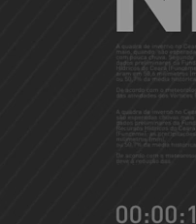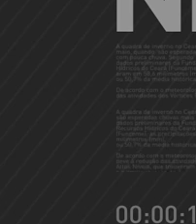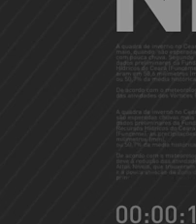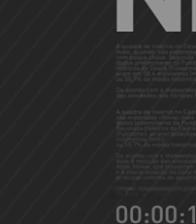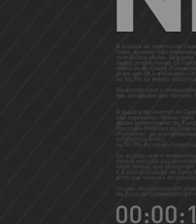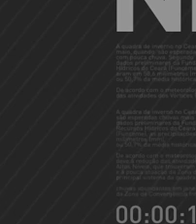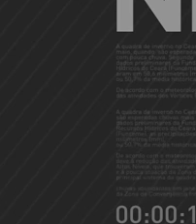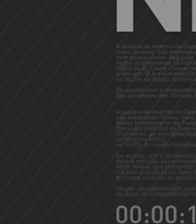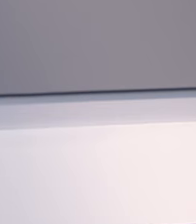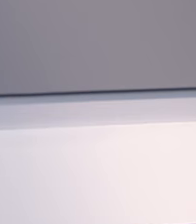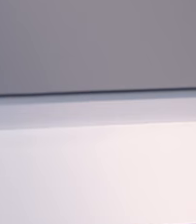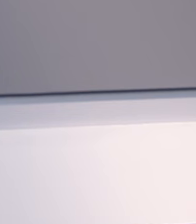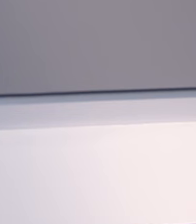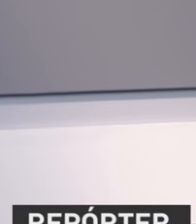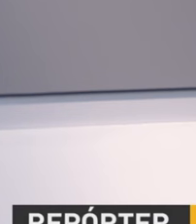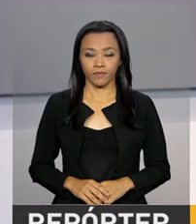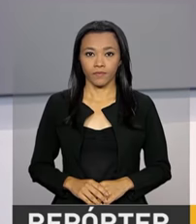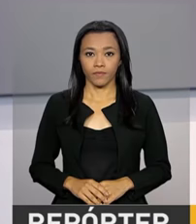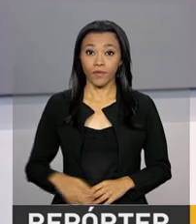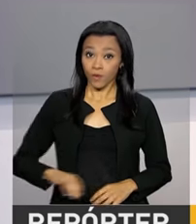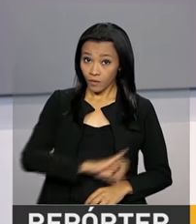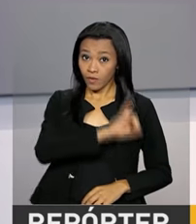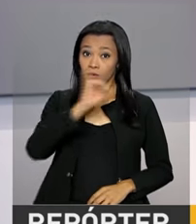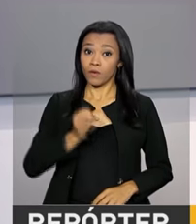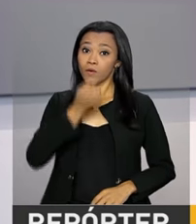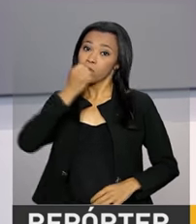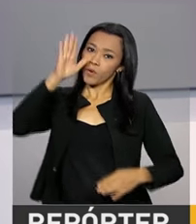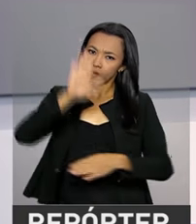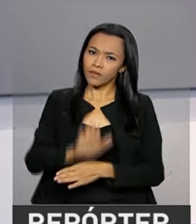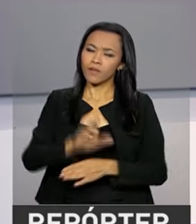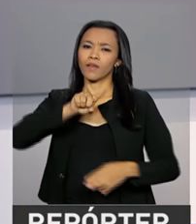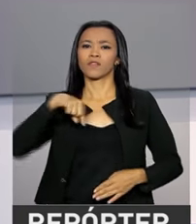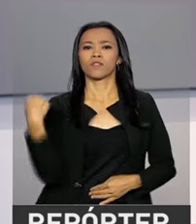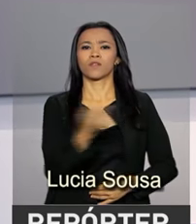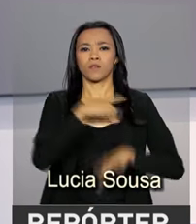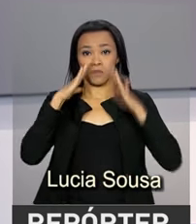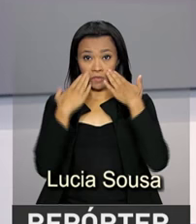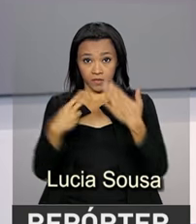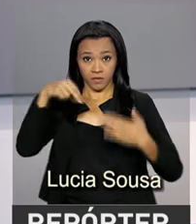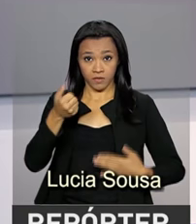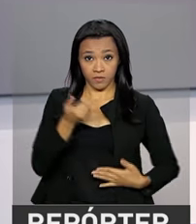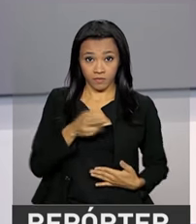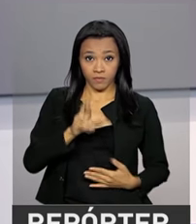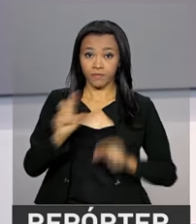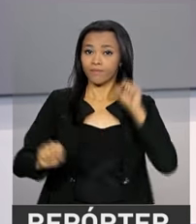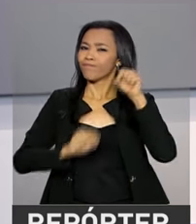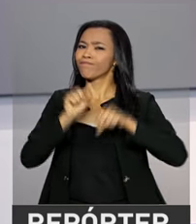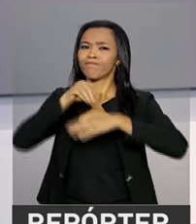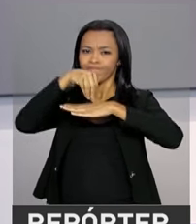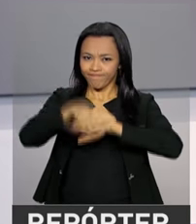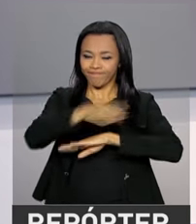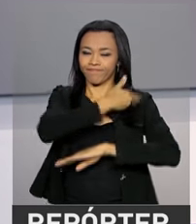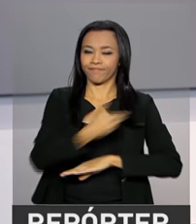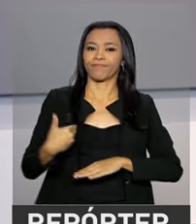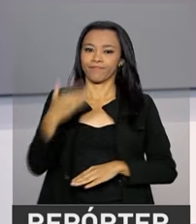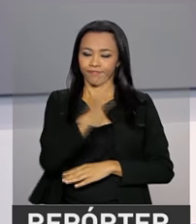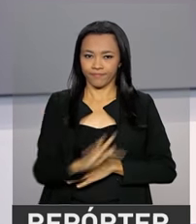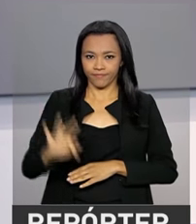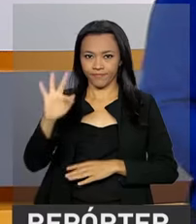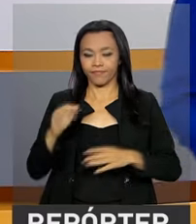o olá boa tarde pra você estamos de volta com repórter nbr e as notícias do governo